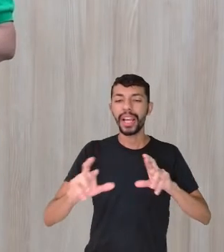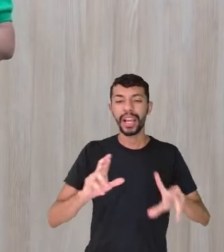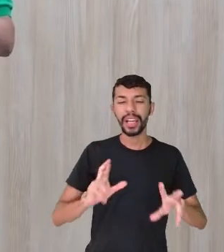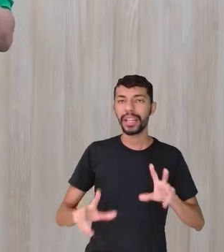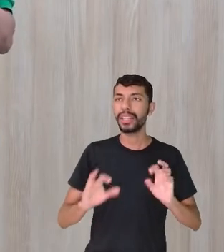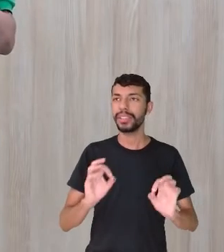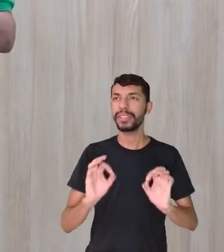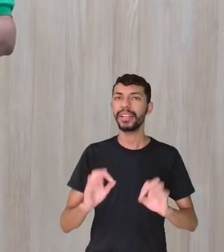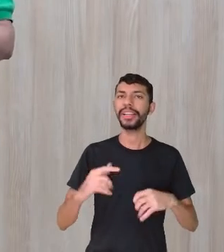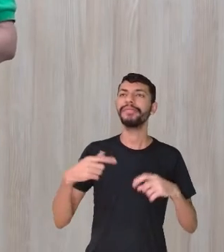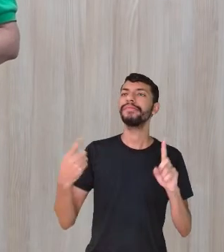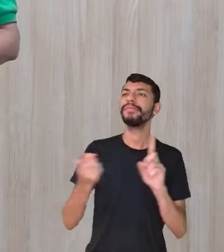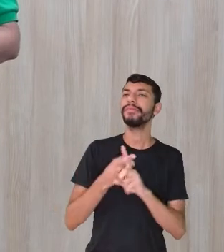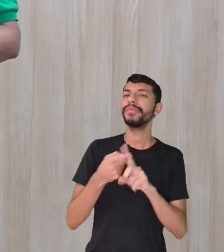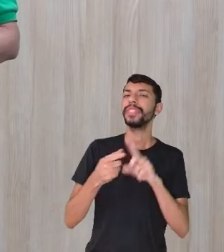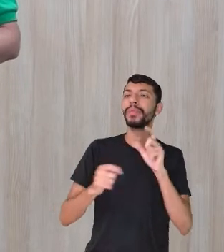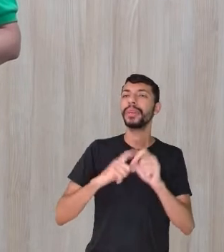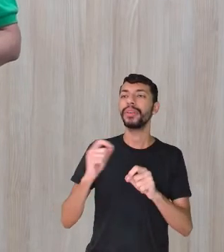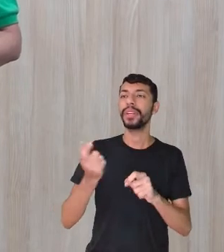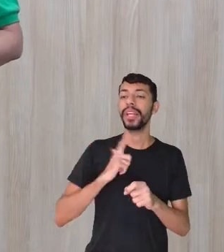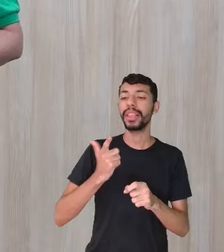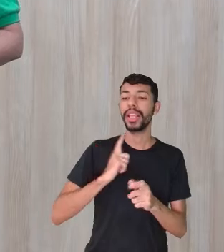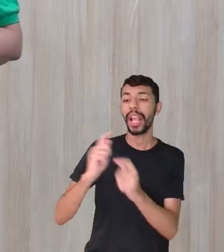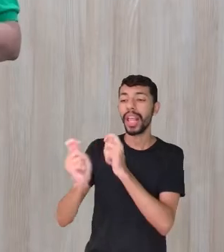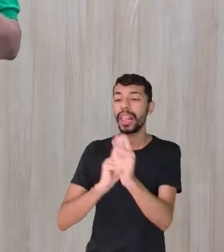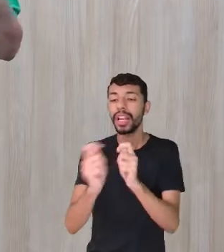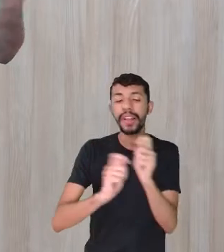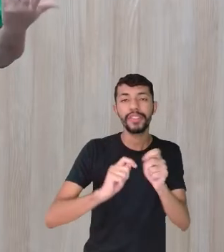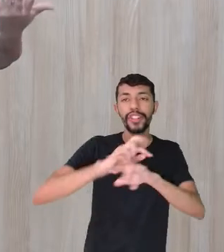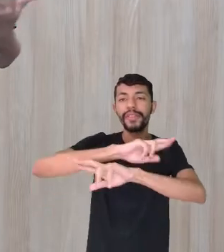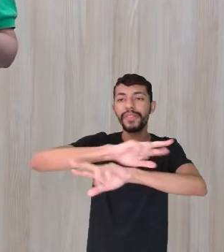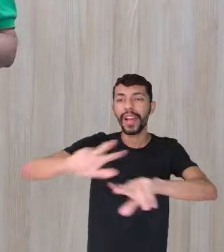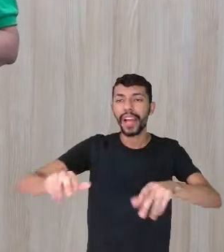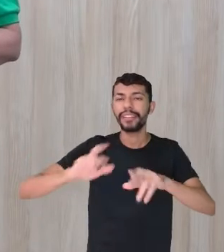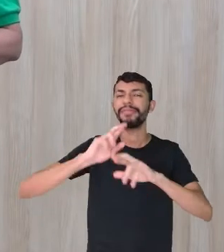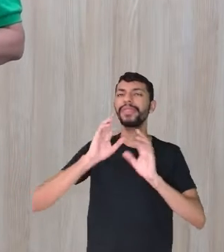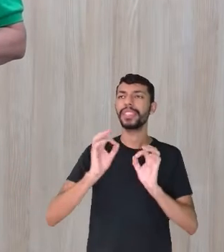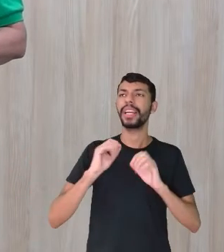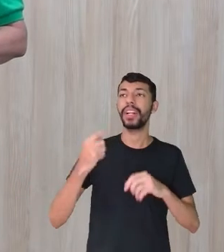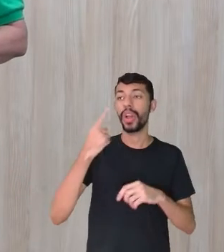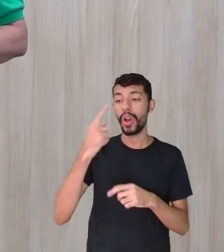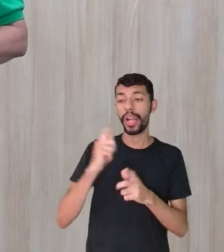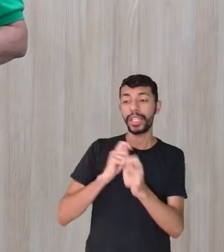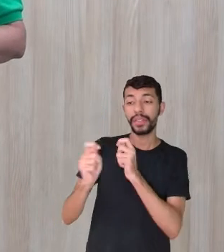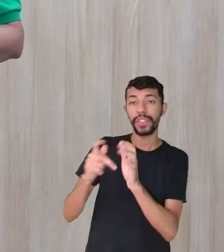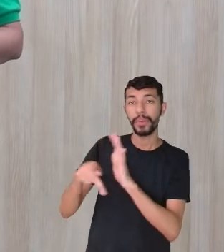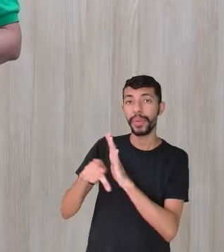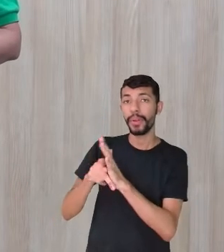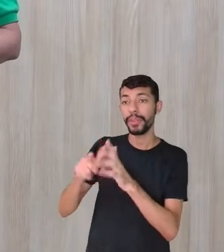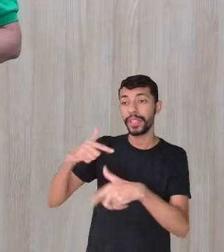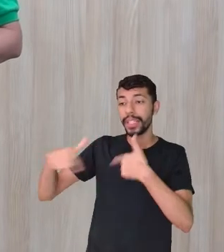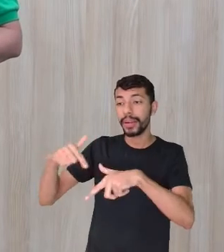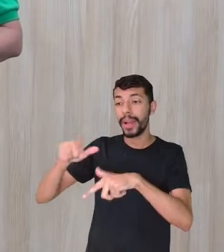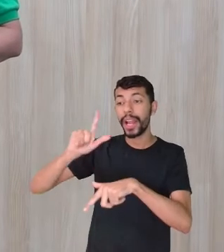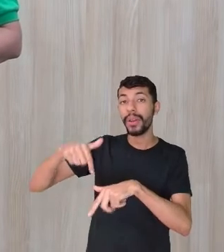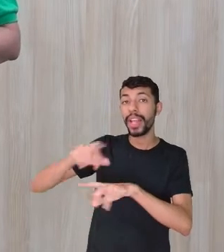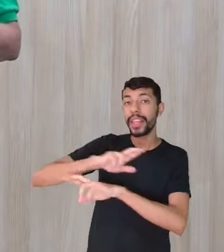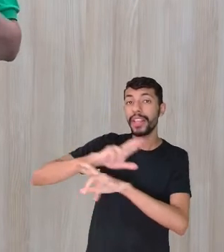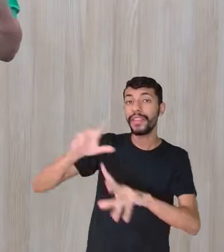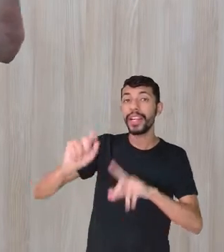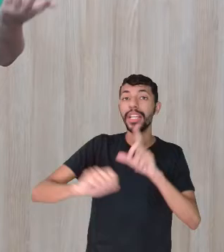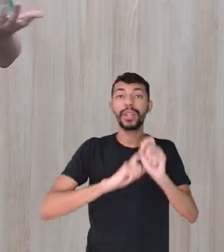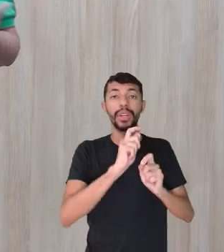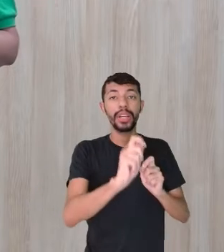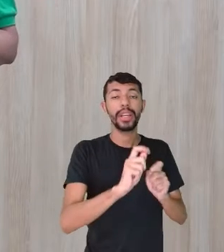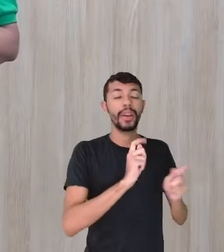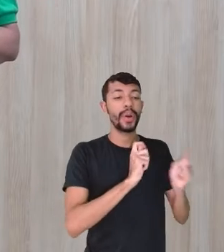locais, e há diferentes entrevistas. Uma entrevista de emprego é diferente de uma entrevista feita a alguém